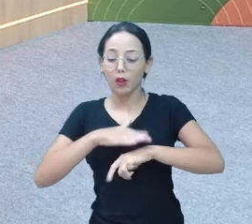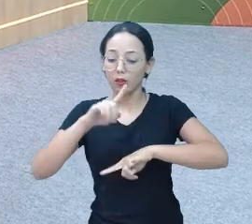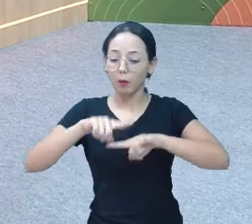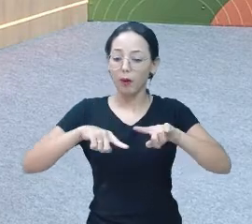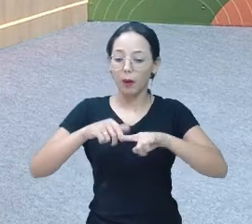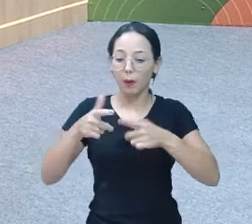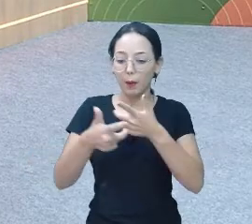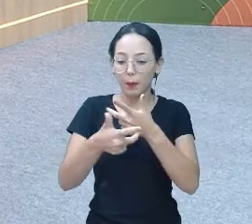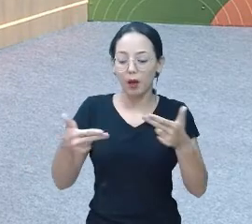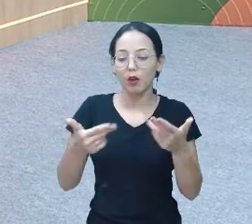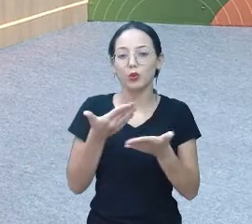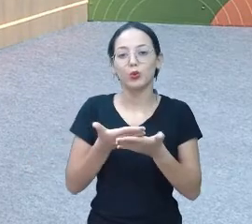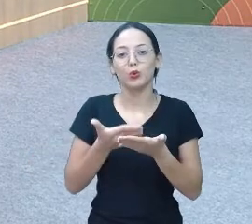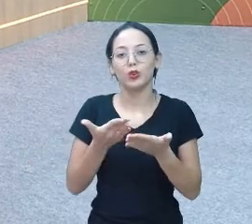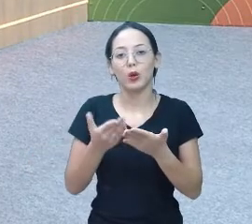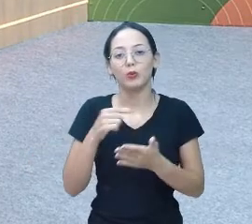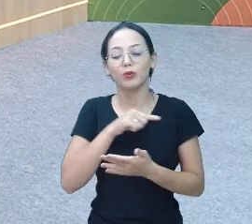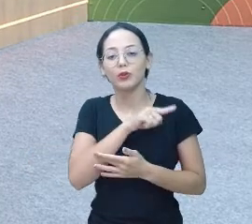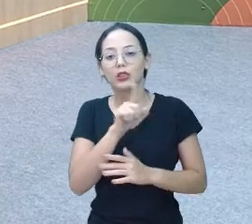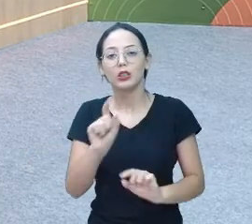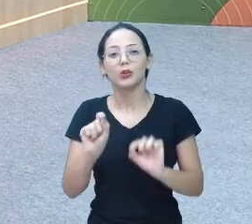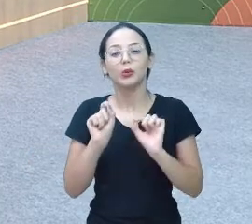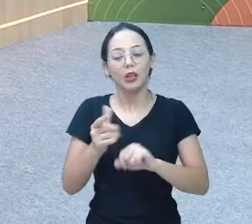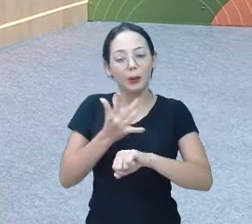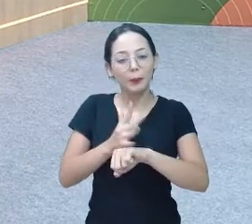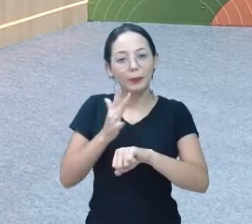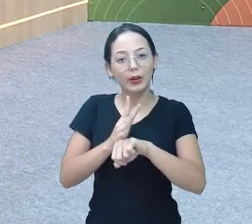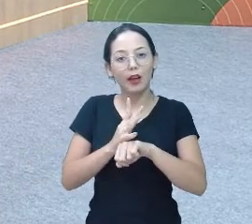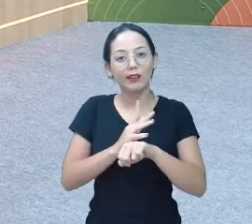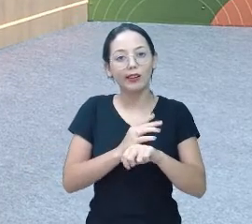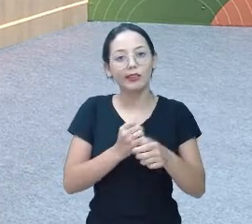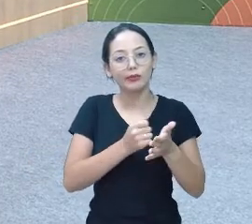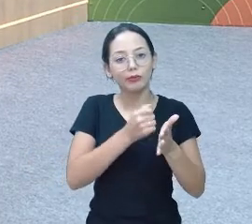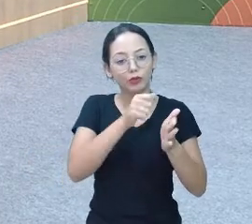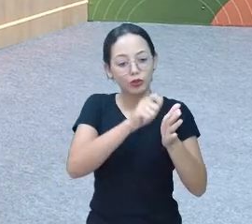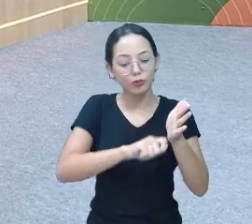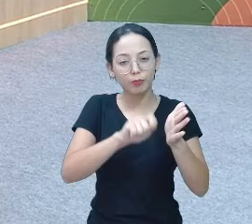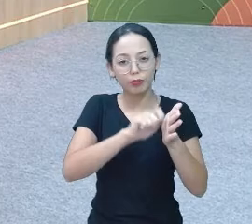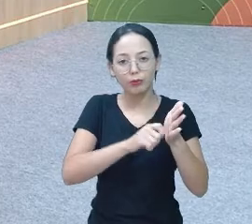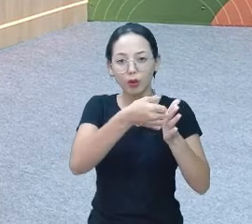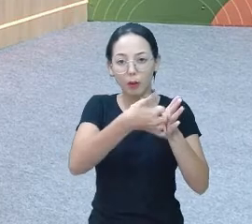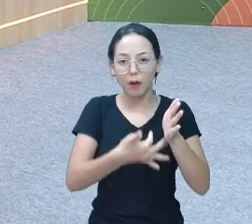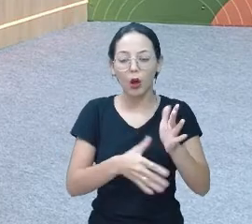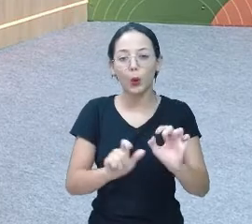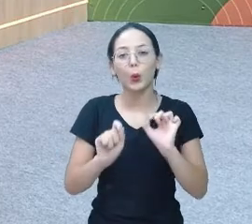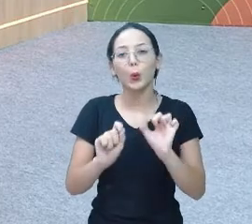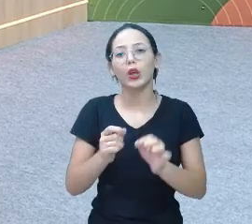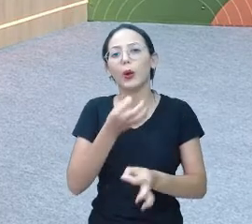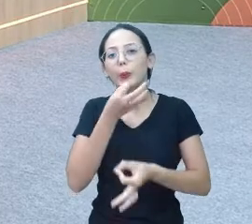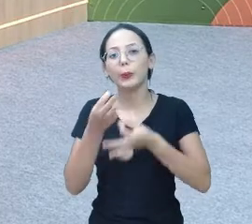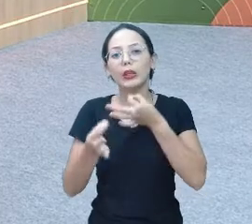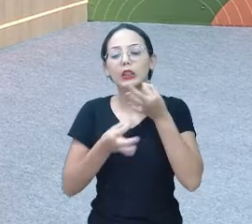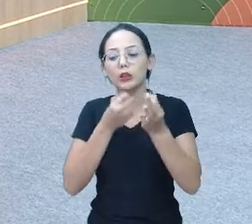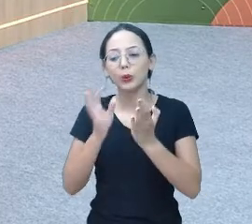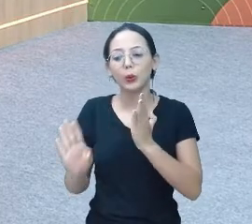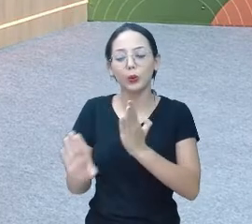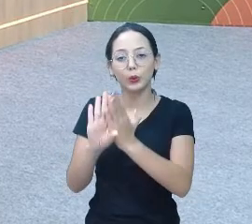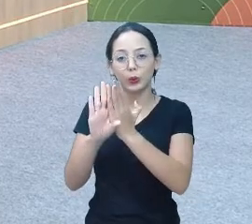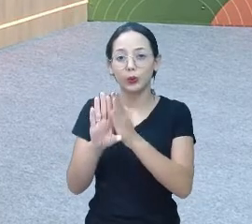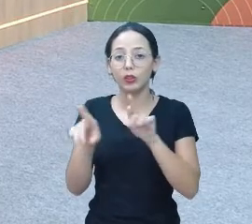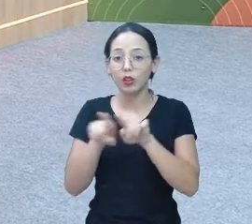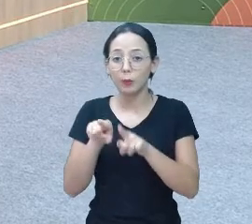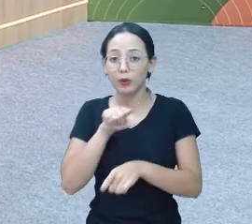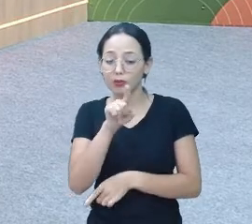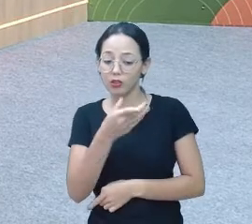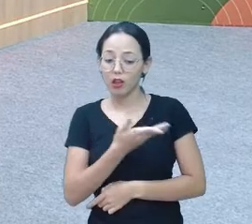que nós estudamos aqui, você faça alguma prática e descreva para nós o que foi que você achou, tá certo? E você também, colega